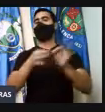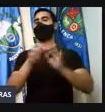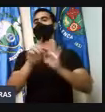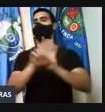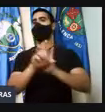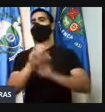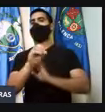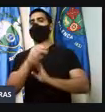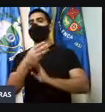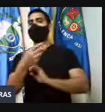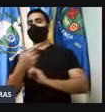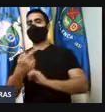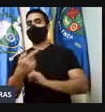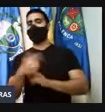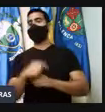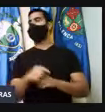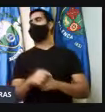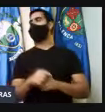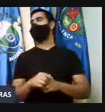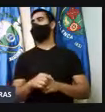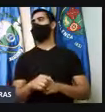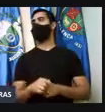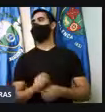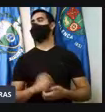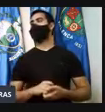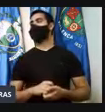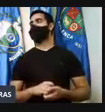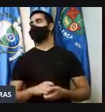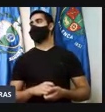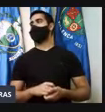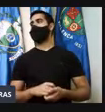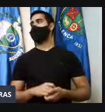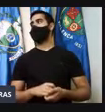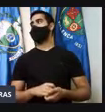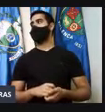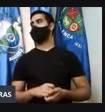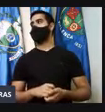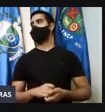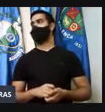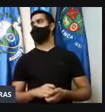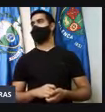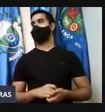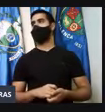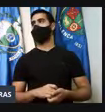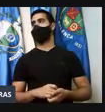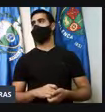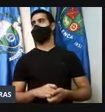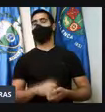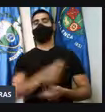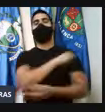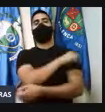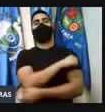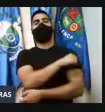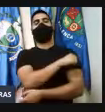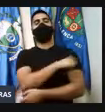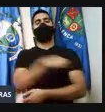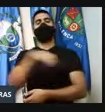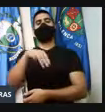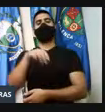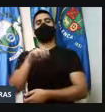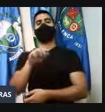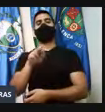resolução 037/2020, Silvio Rogério Furtado da Graça. Fica concedido o título benemérito municipal à enfermeira